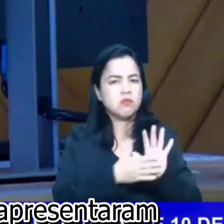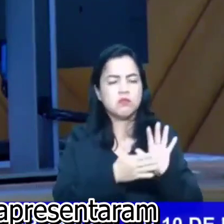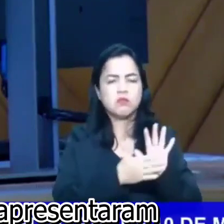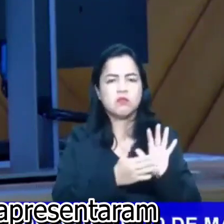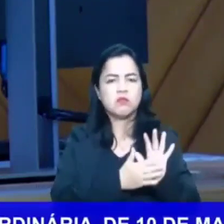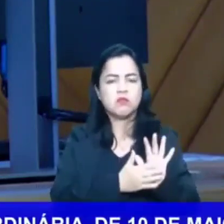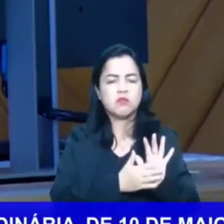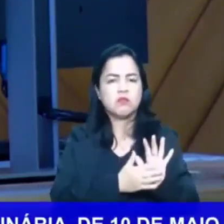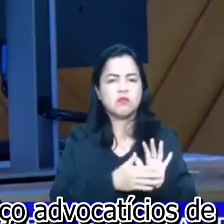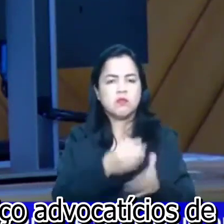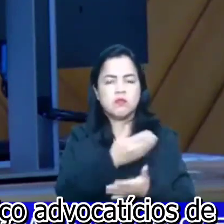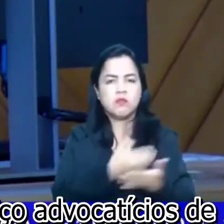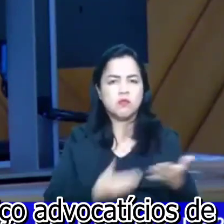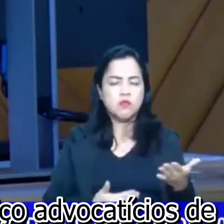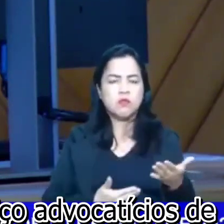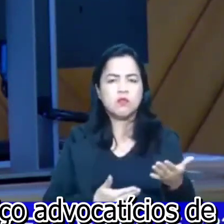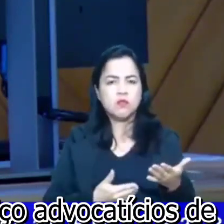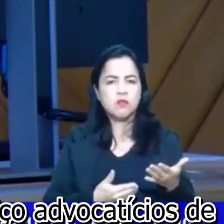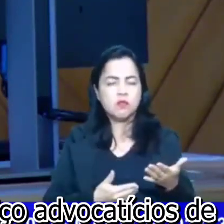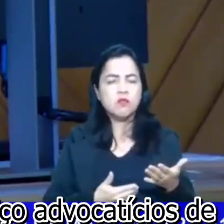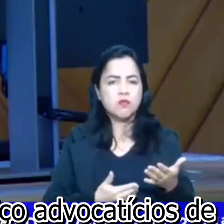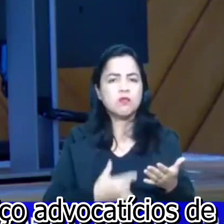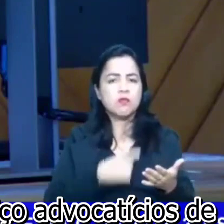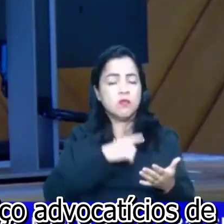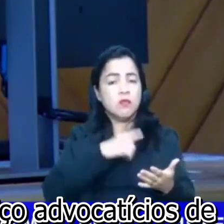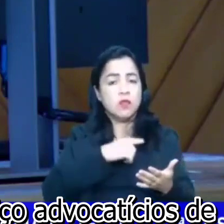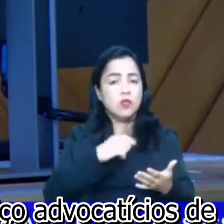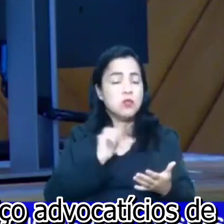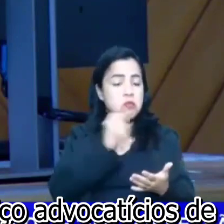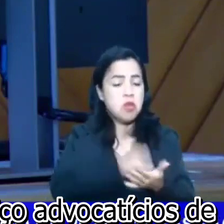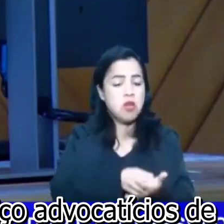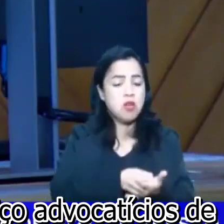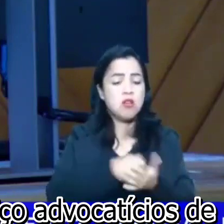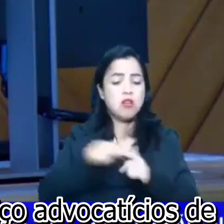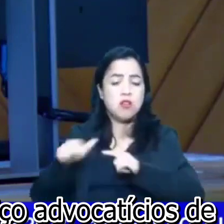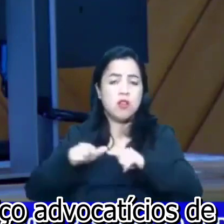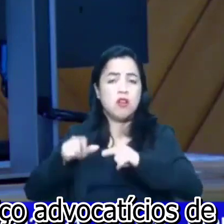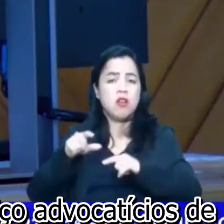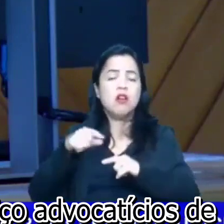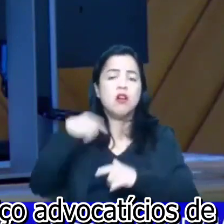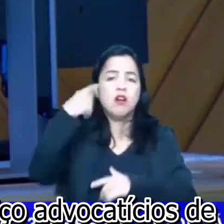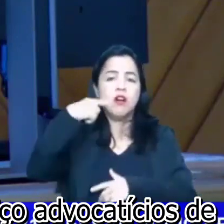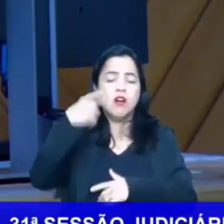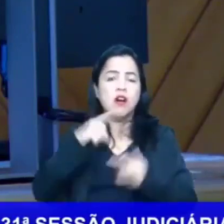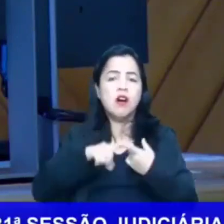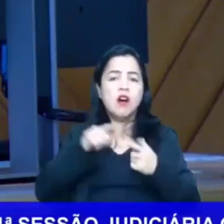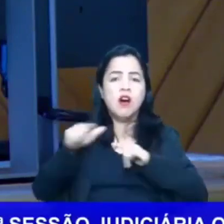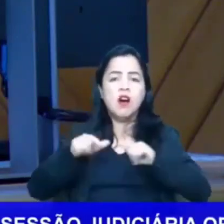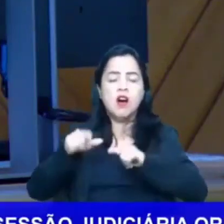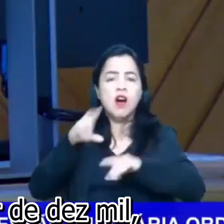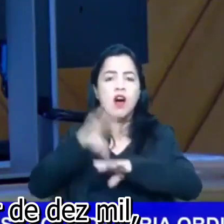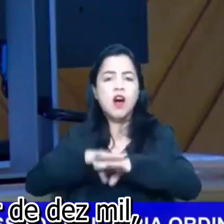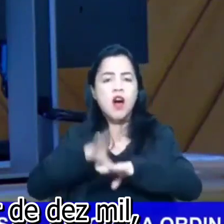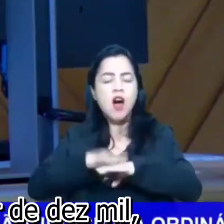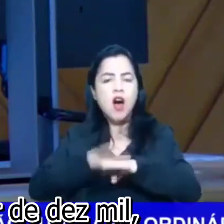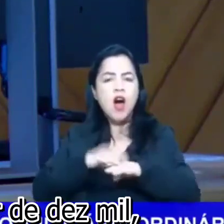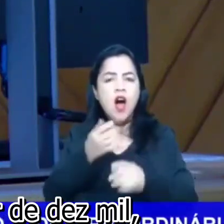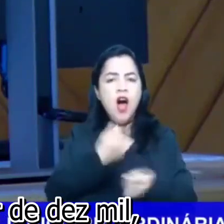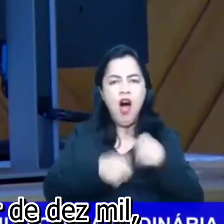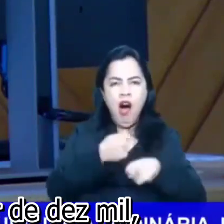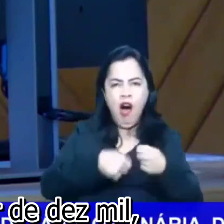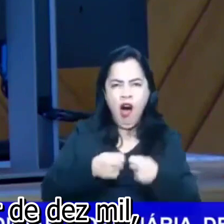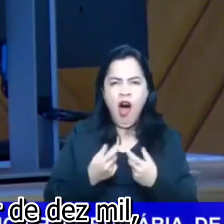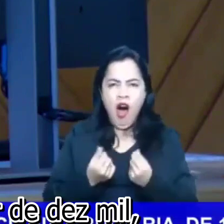apresentaram os comprovantes fiscais das despesas relacionadas a serviços advocatícios, de contabilidade e administração